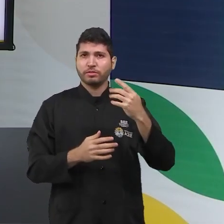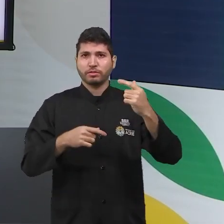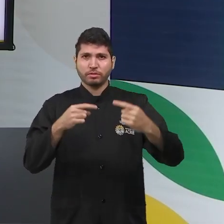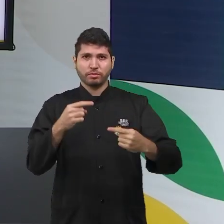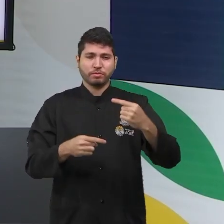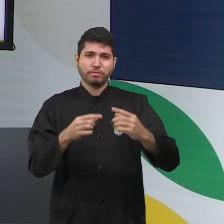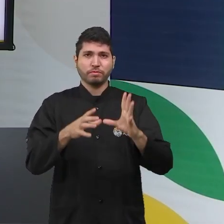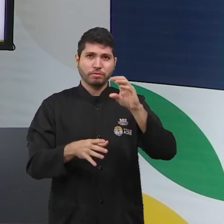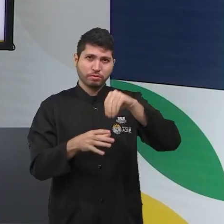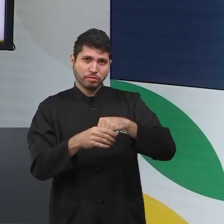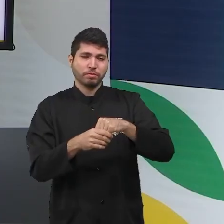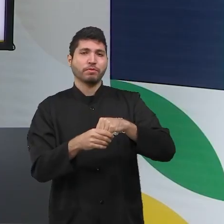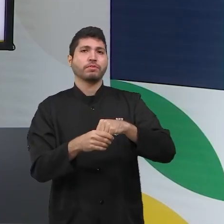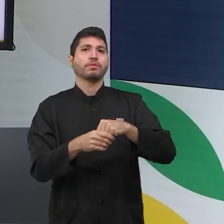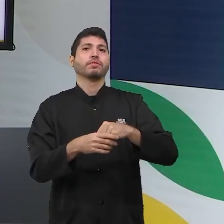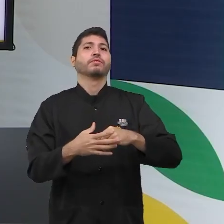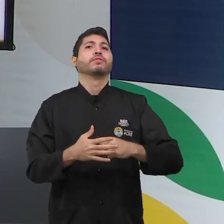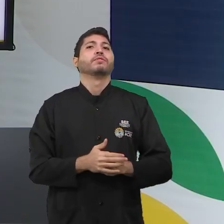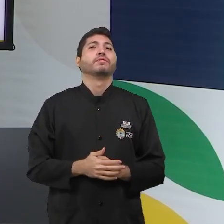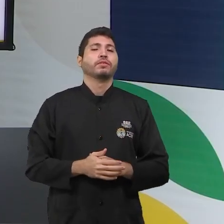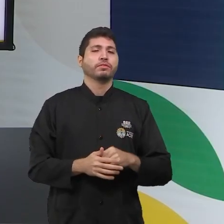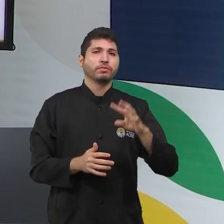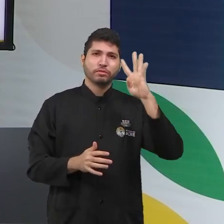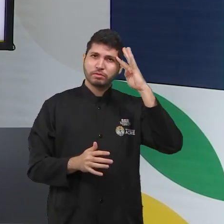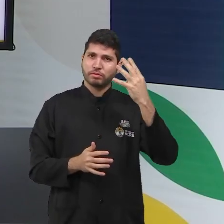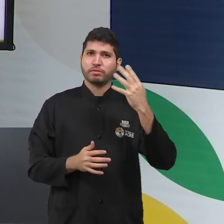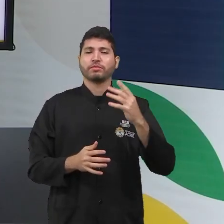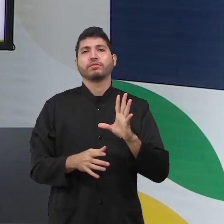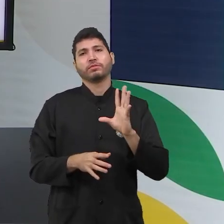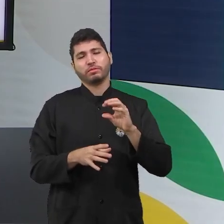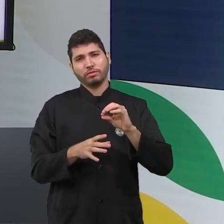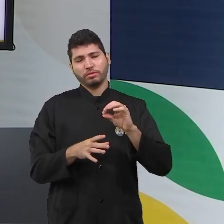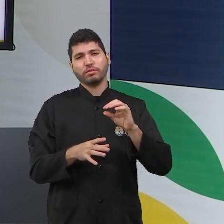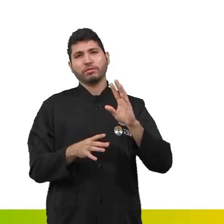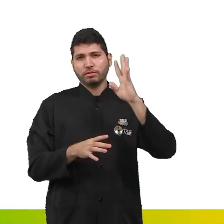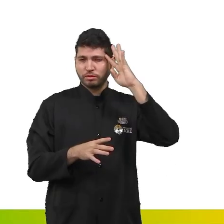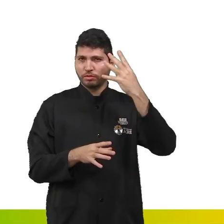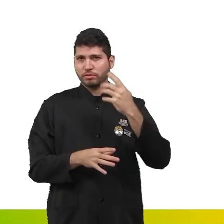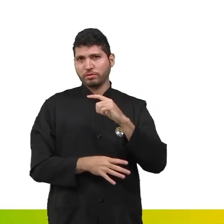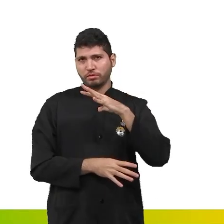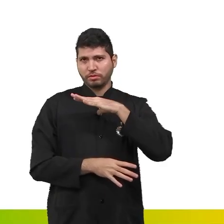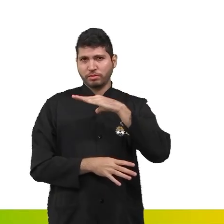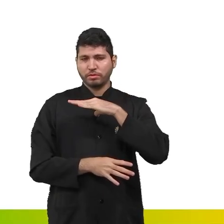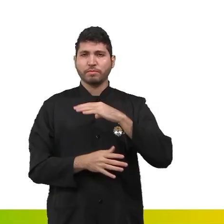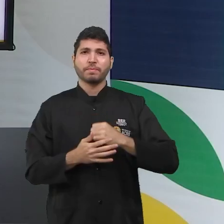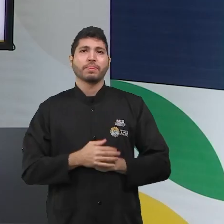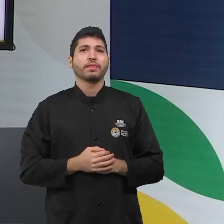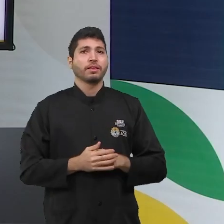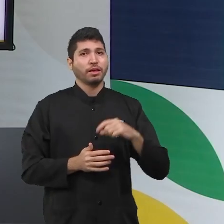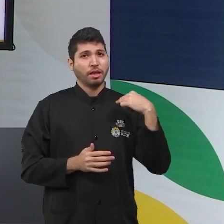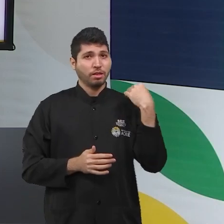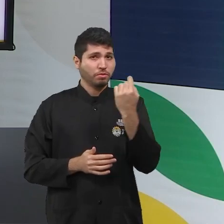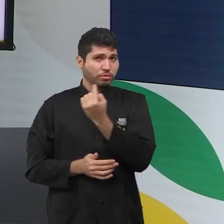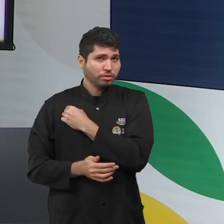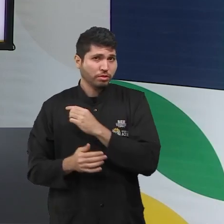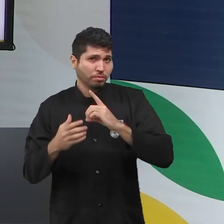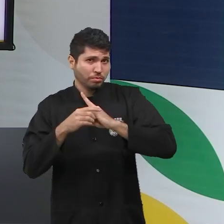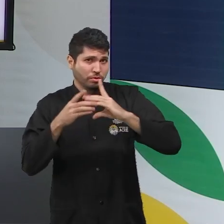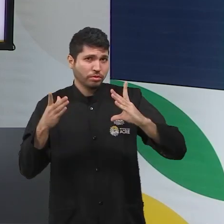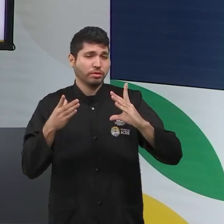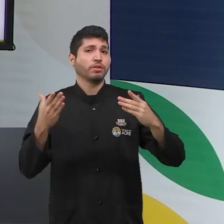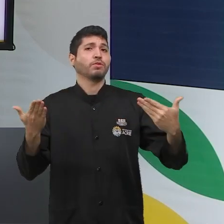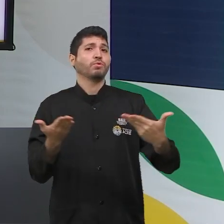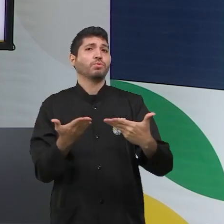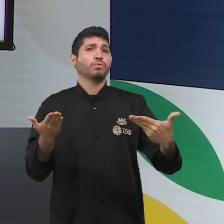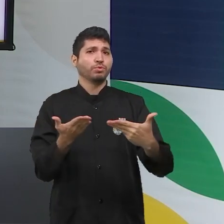serem adotadas na cidade, certo? Olha como você lembra, hein? A nossa democracia hoje, inclusive, viu, gente, ela é